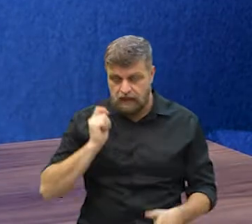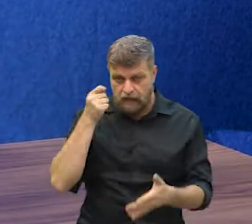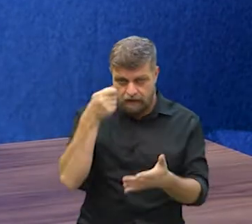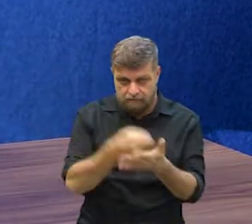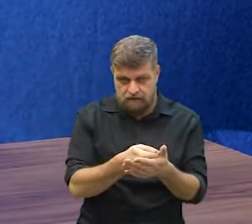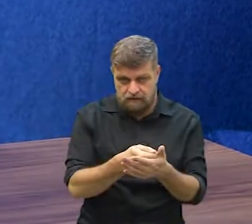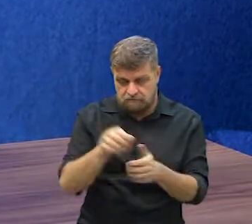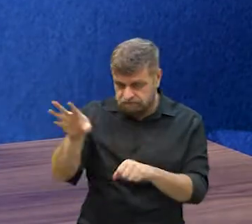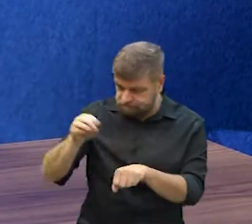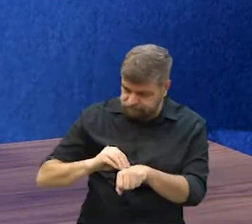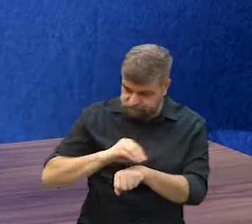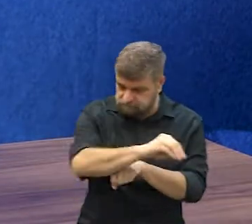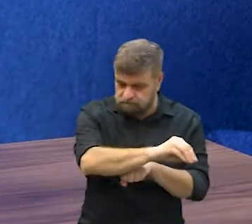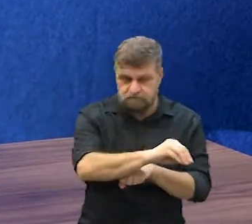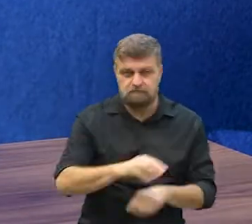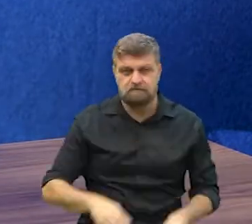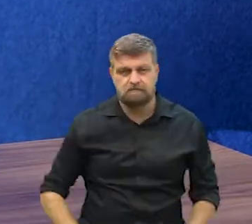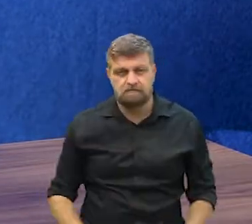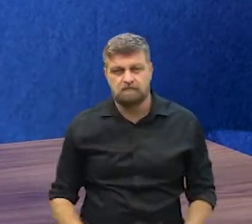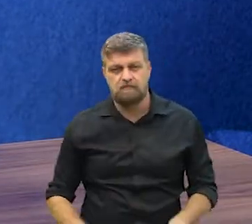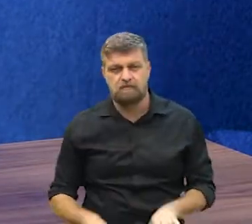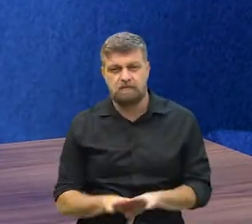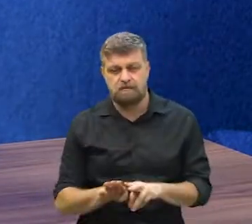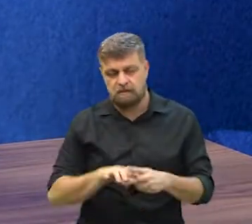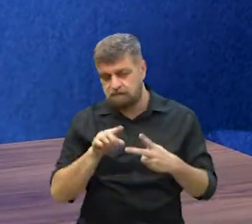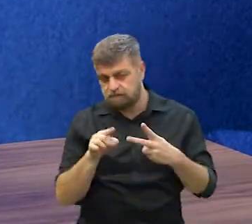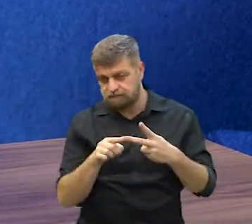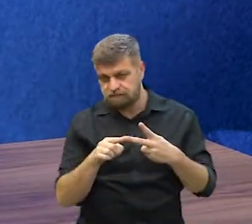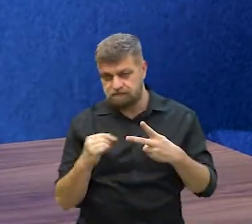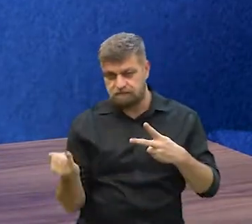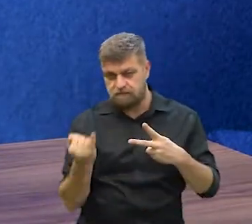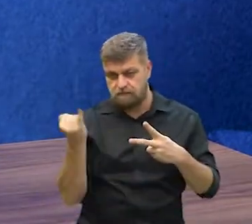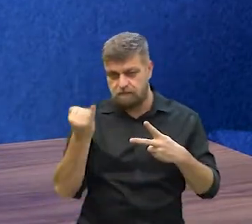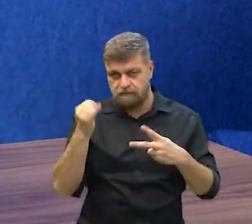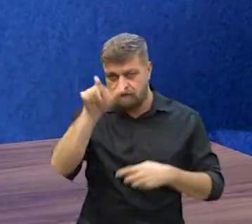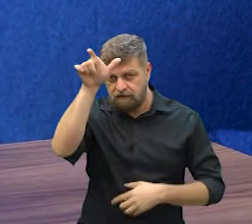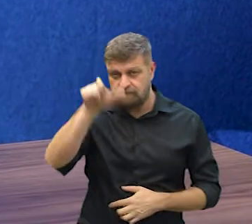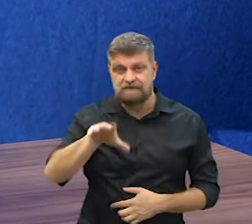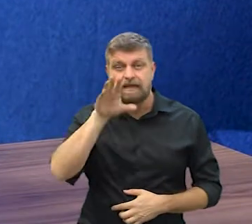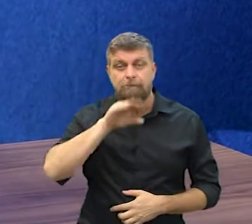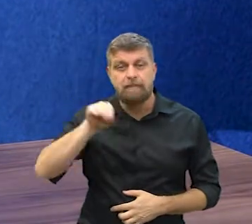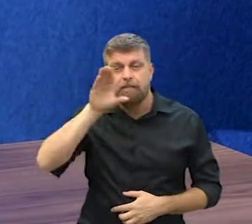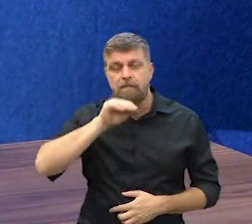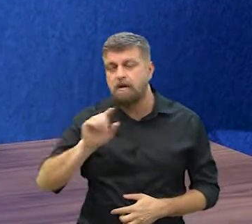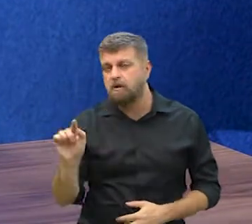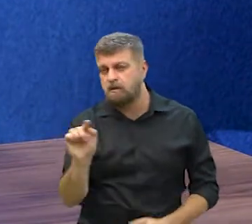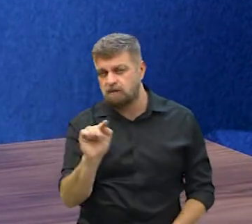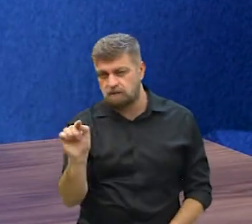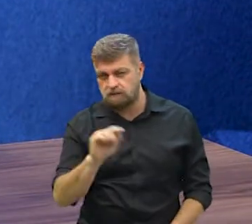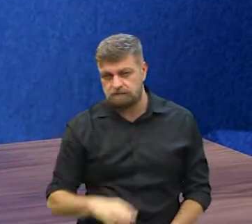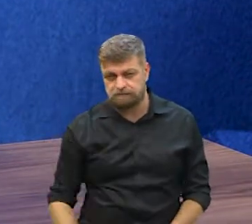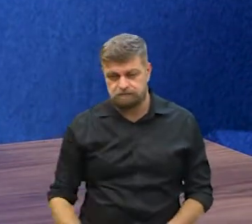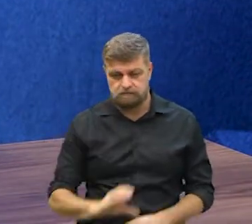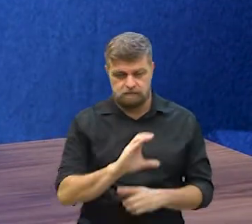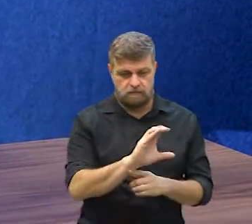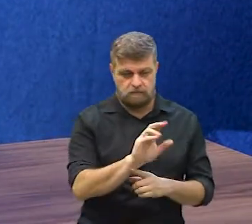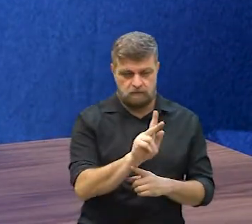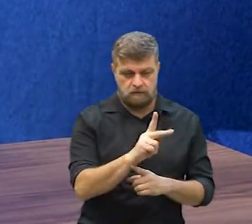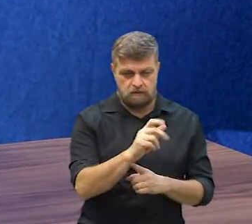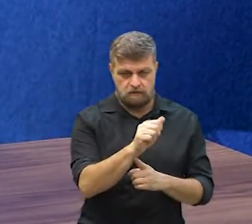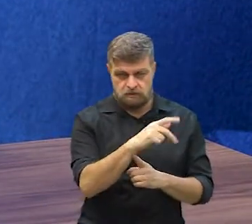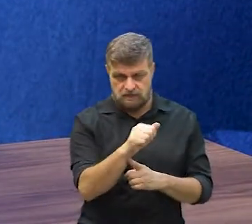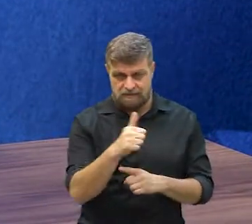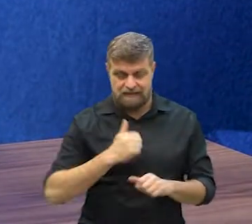que é pago direto pela plataforma. E uma outra coisa que eu achei importante também que você falou, que o chapa